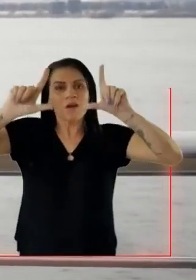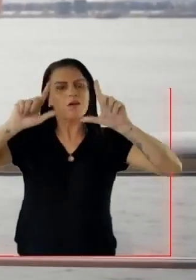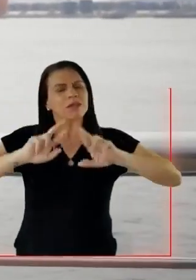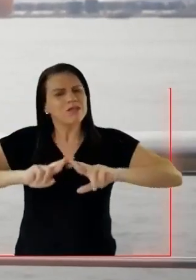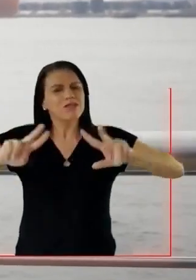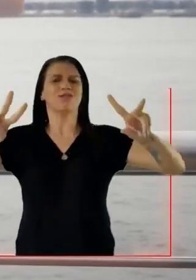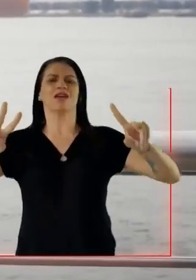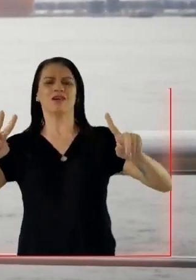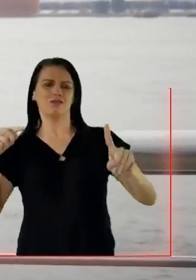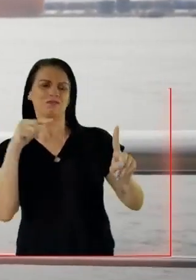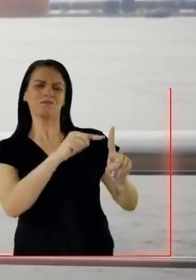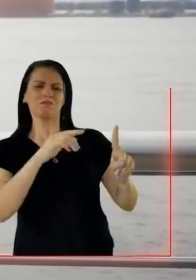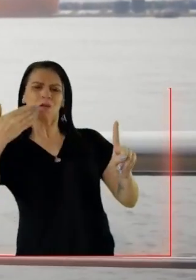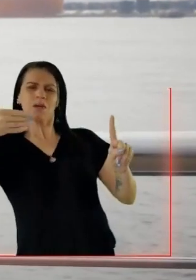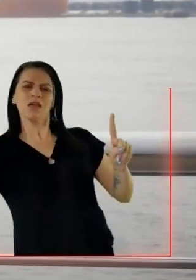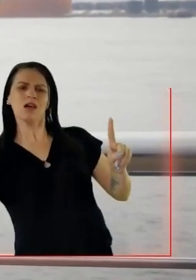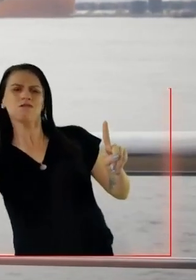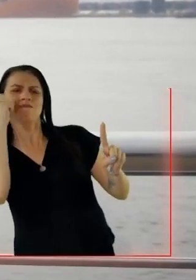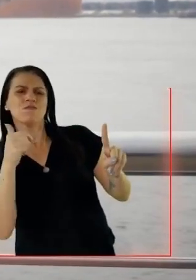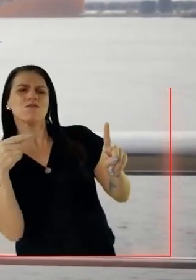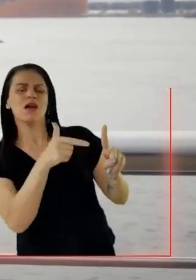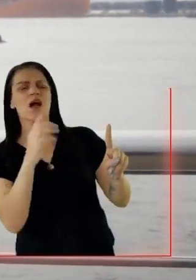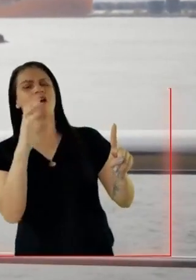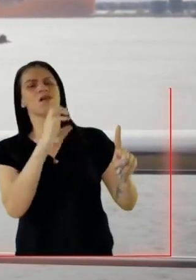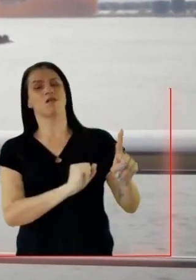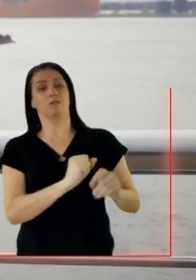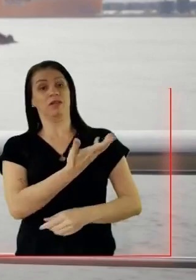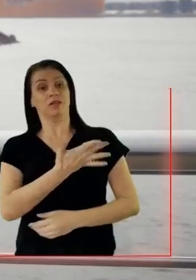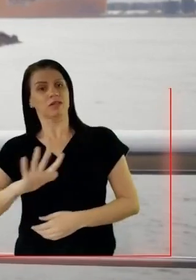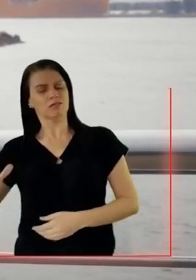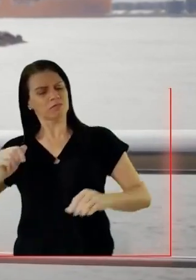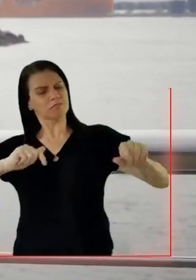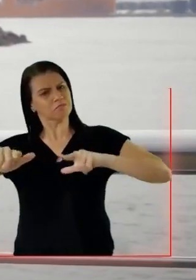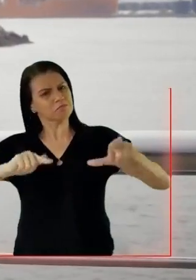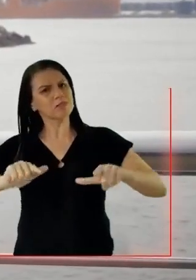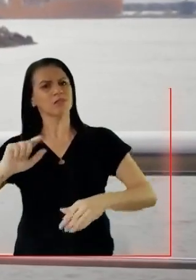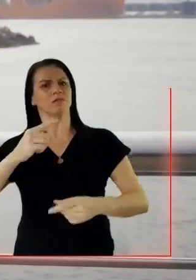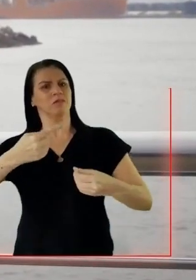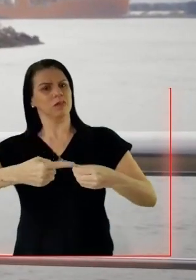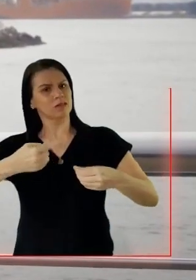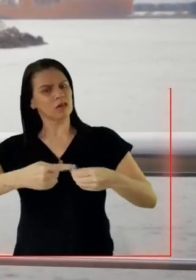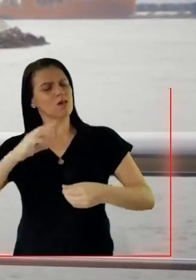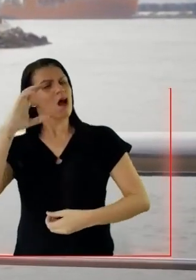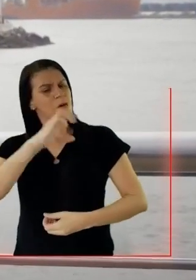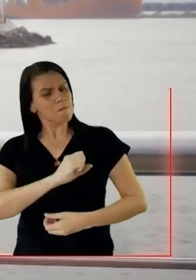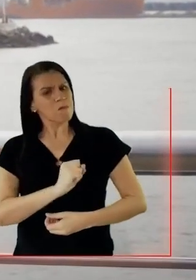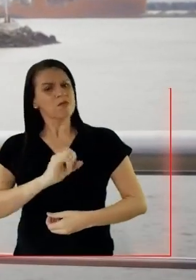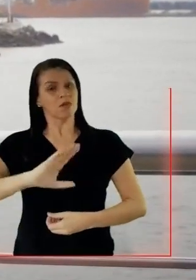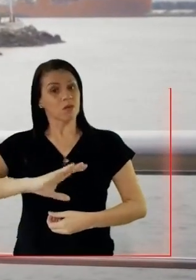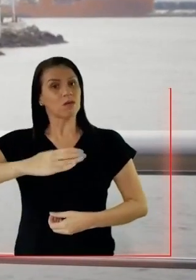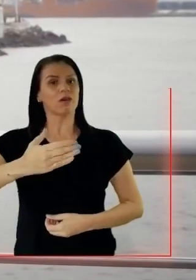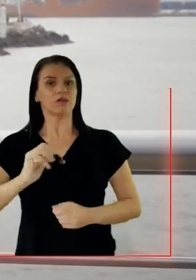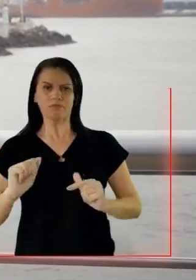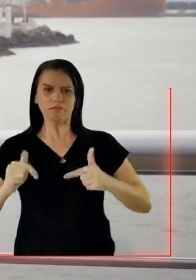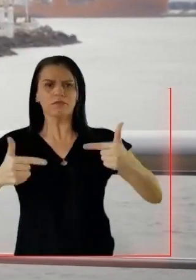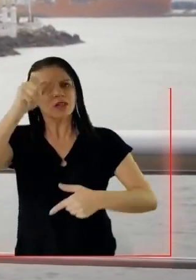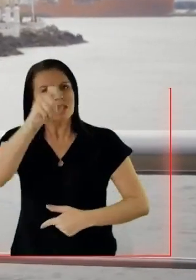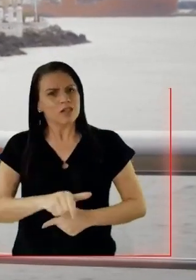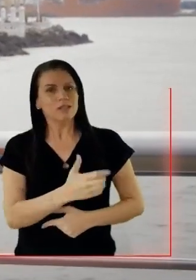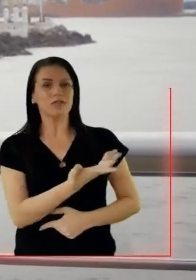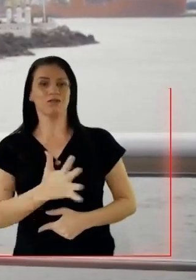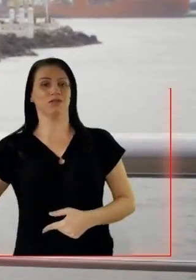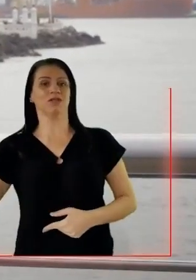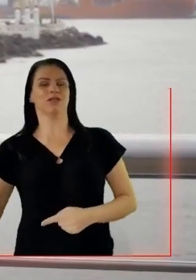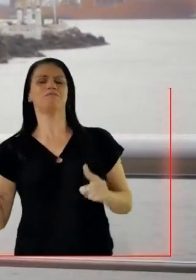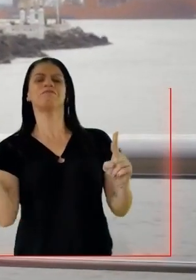O programa de hoje é diferente. Presta homenagem a alguém que ama Santos, que fez tanto pela cidade e tem amor e coragem para